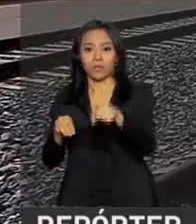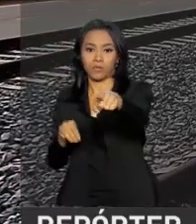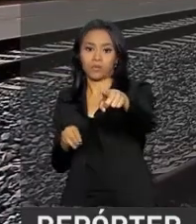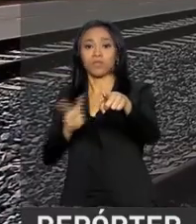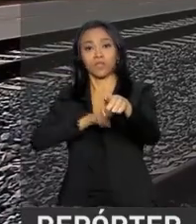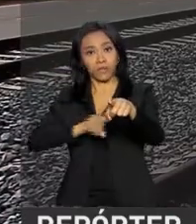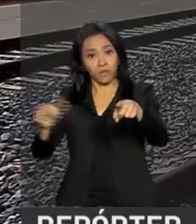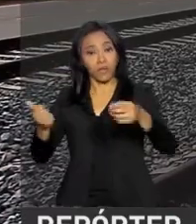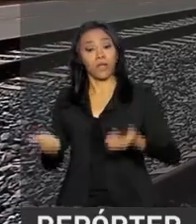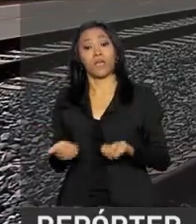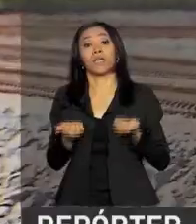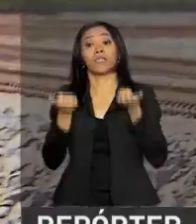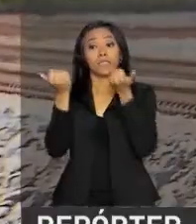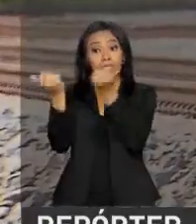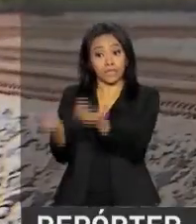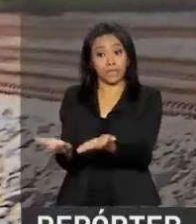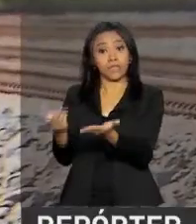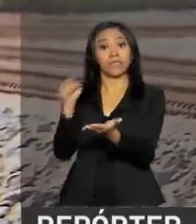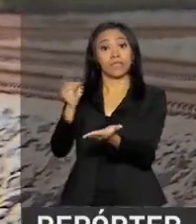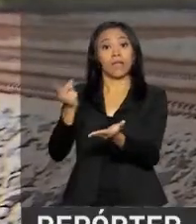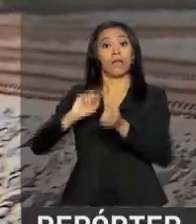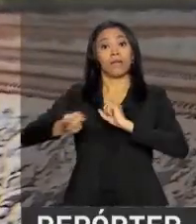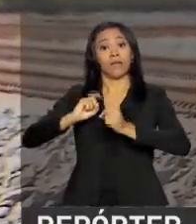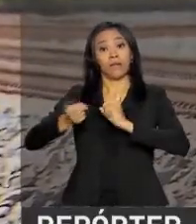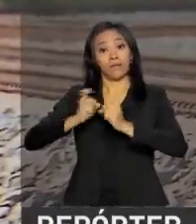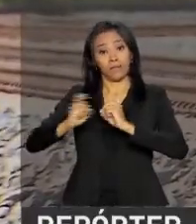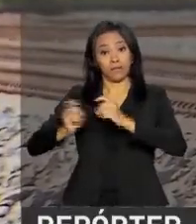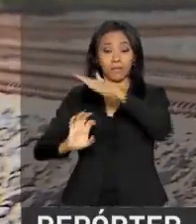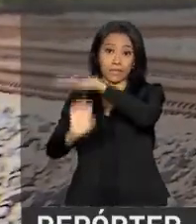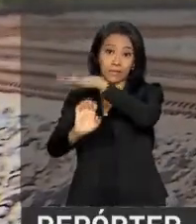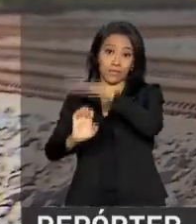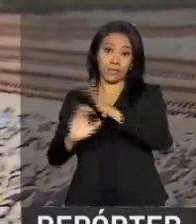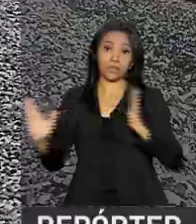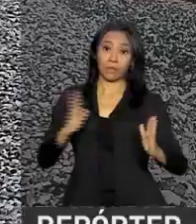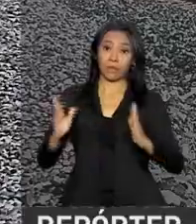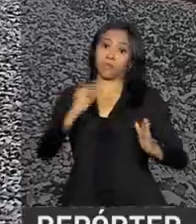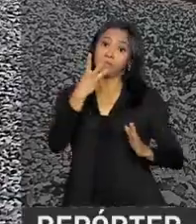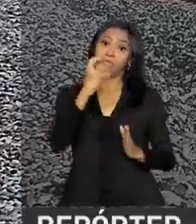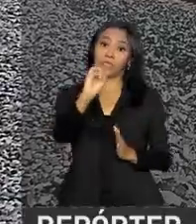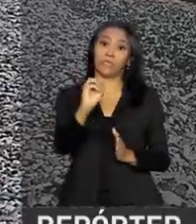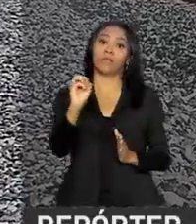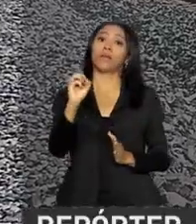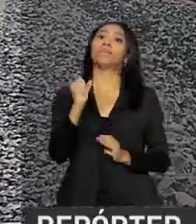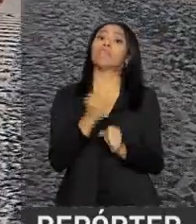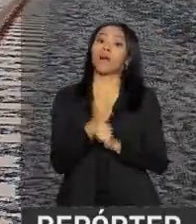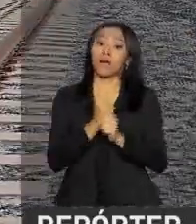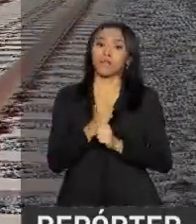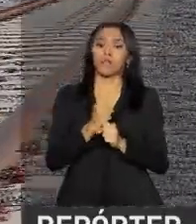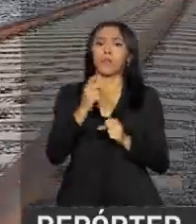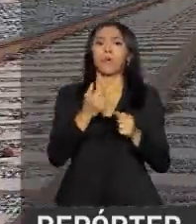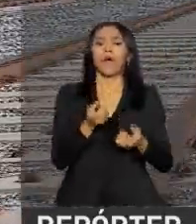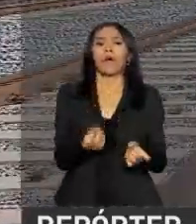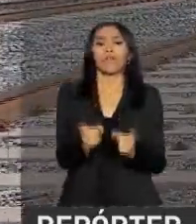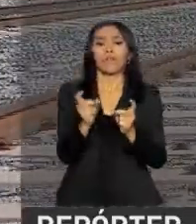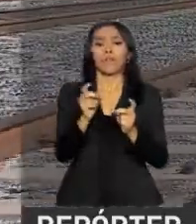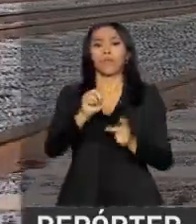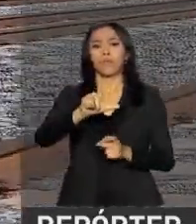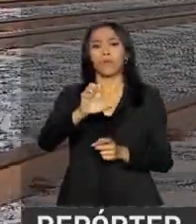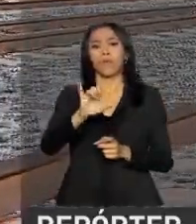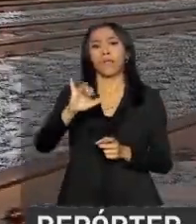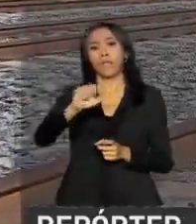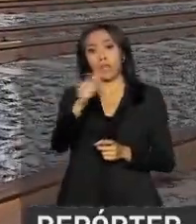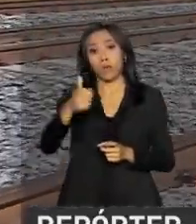concedidos para a iniciativa privada explorar por 30 anos o leilão está previsto para o fim do primeiro semestre